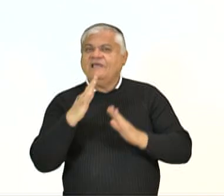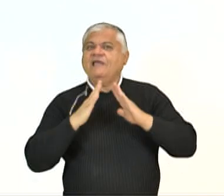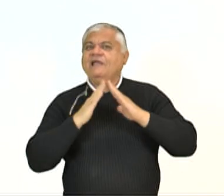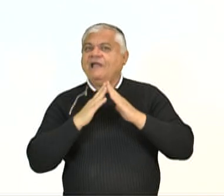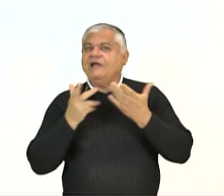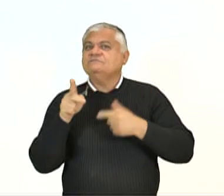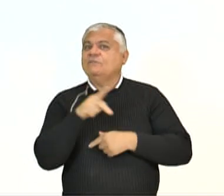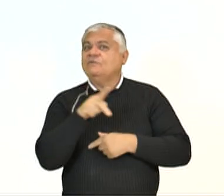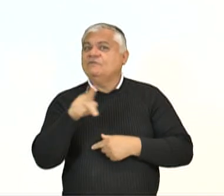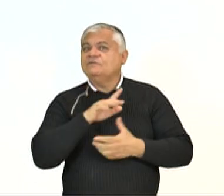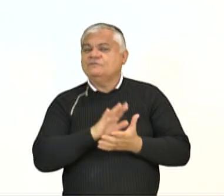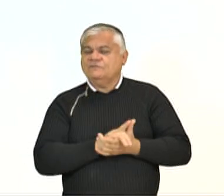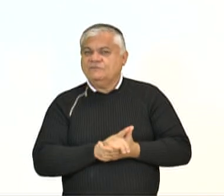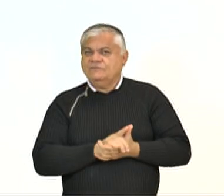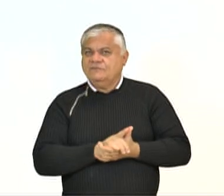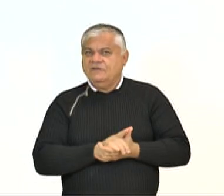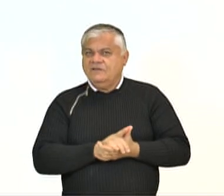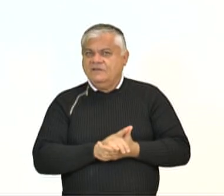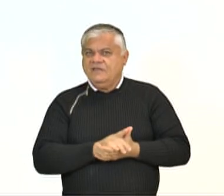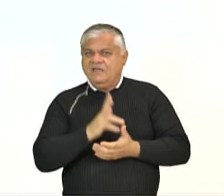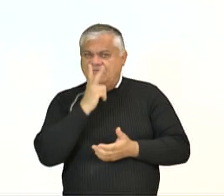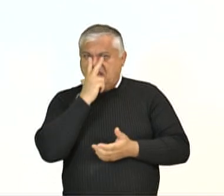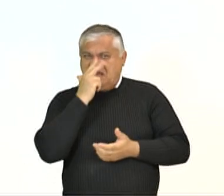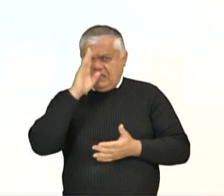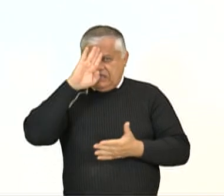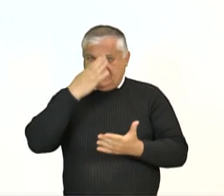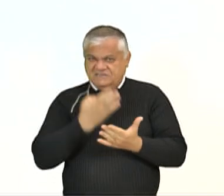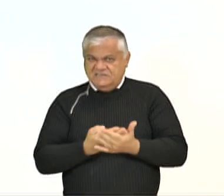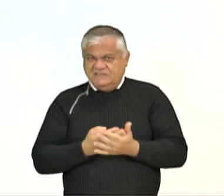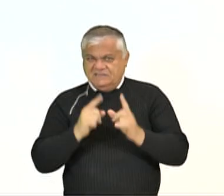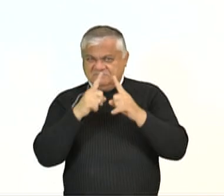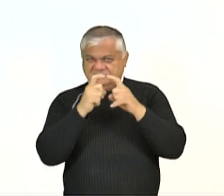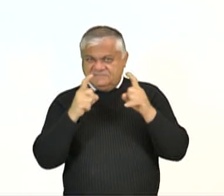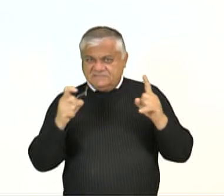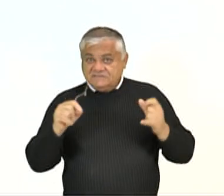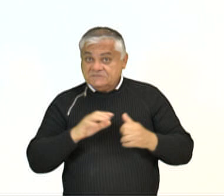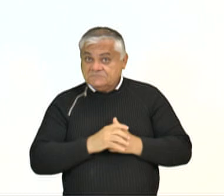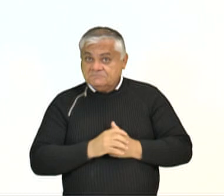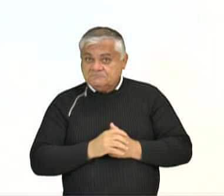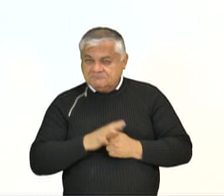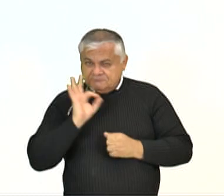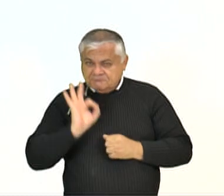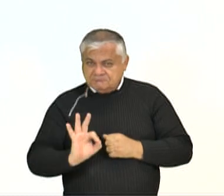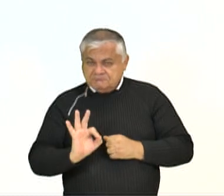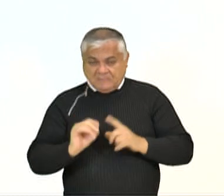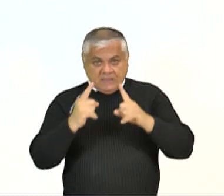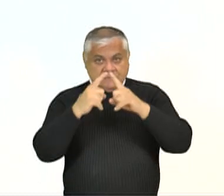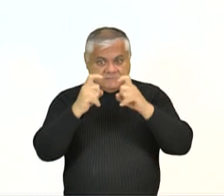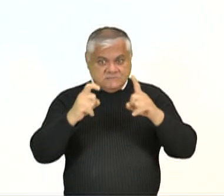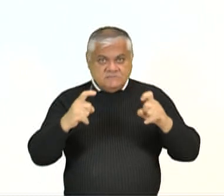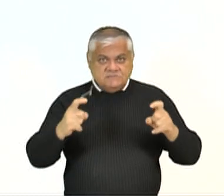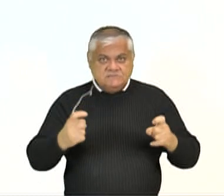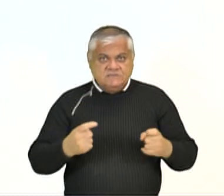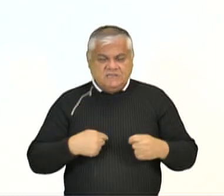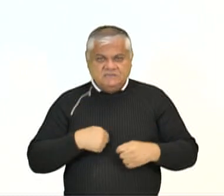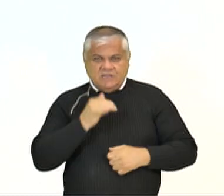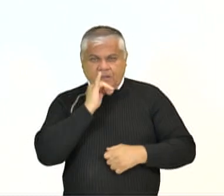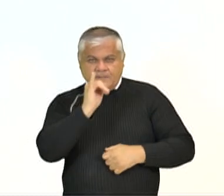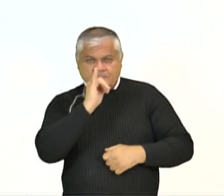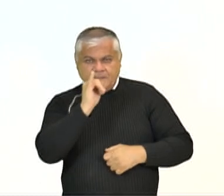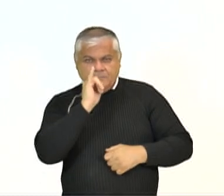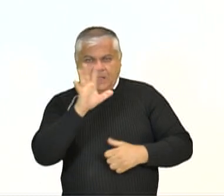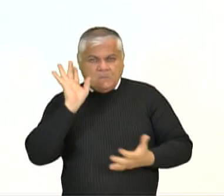casa, você acredita fielmente na ciência? Você acha que a ciência, tudo que a ciência